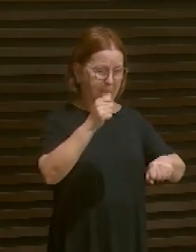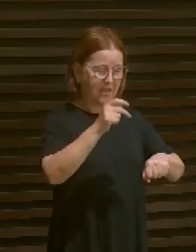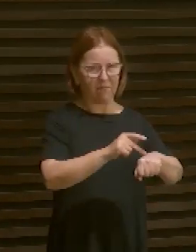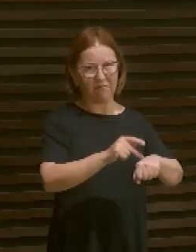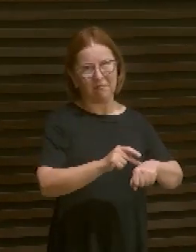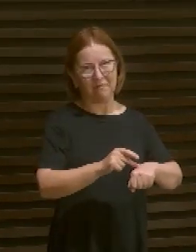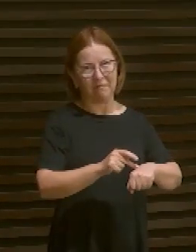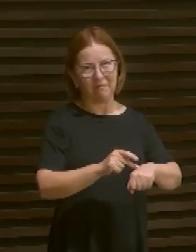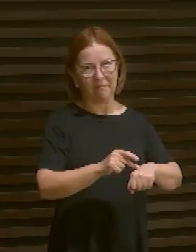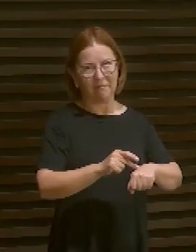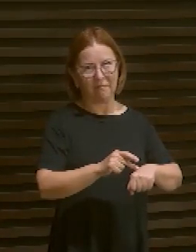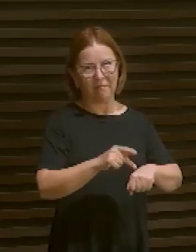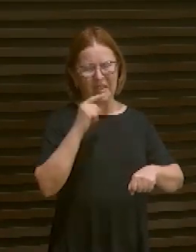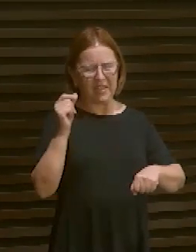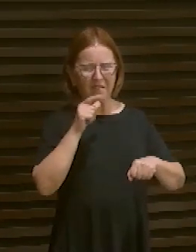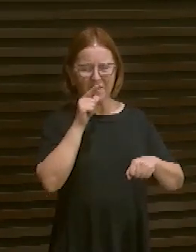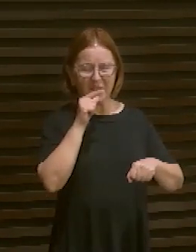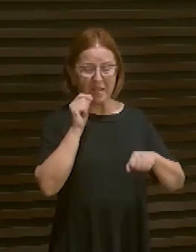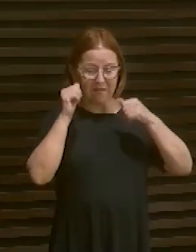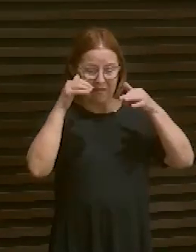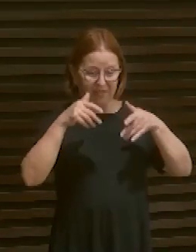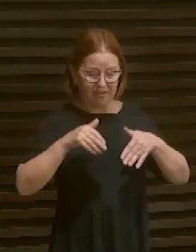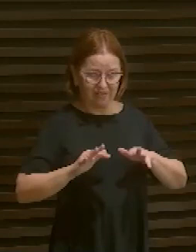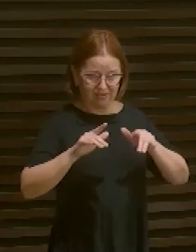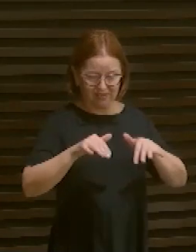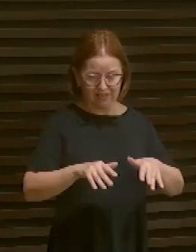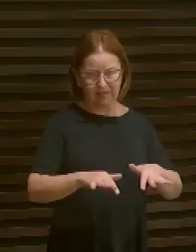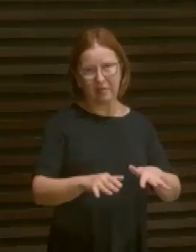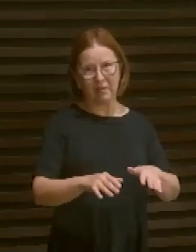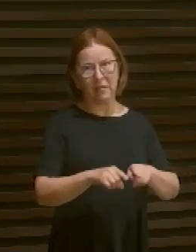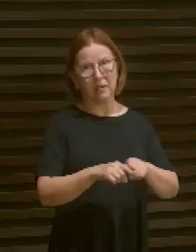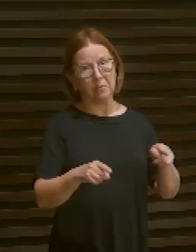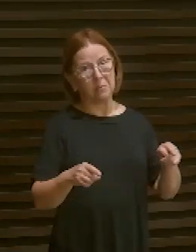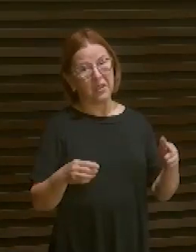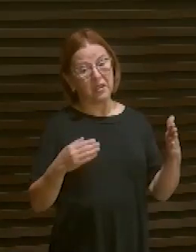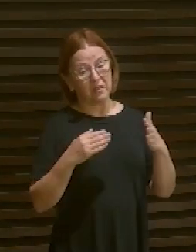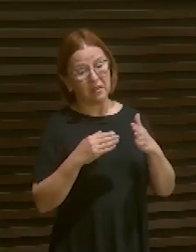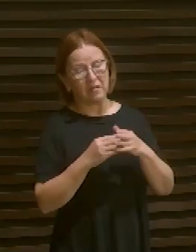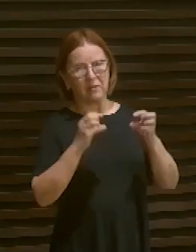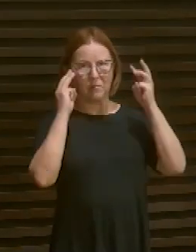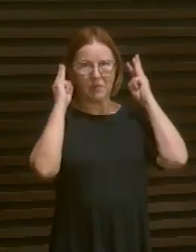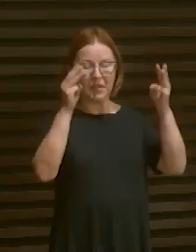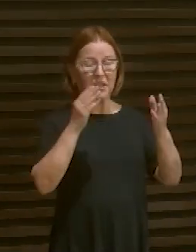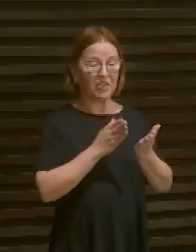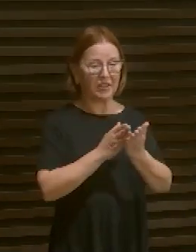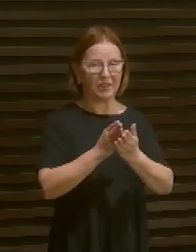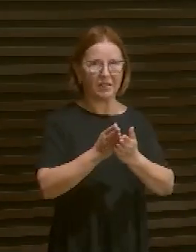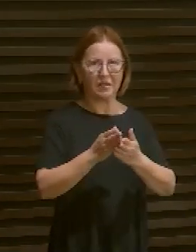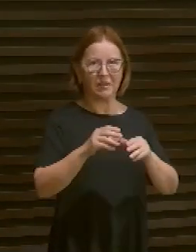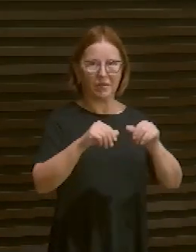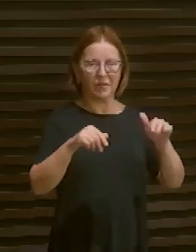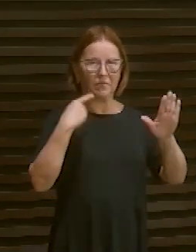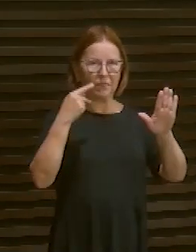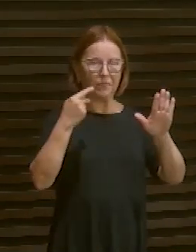E saiu água para valer, matou a sede. Mas impediu Moisés de entrar na terra prometida.